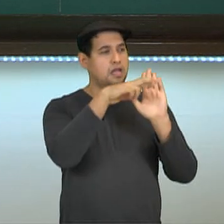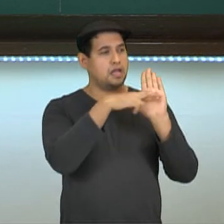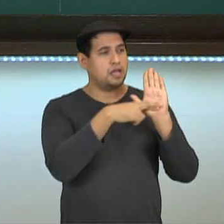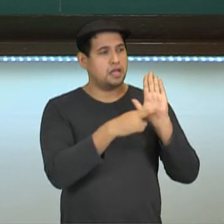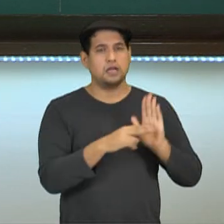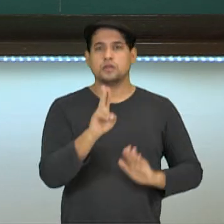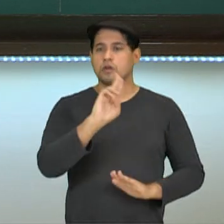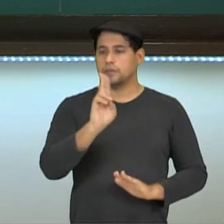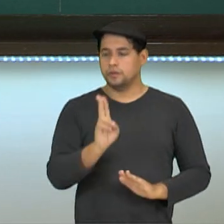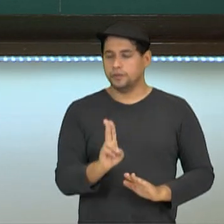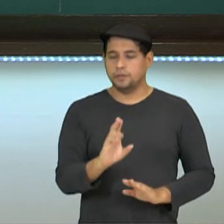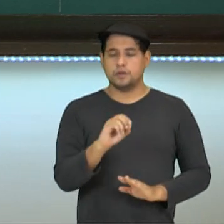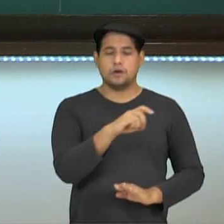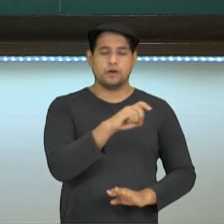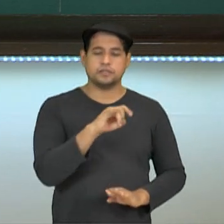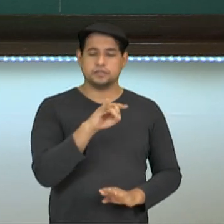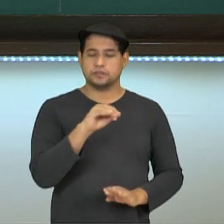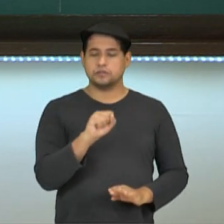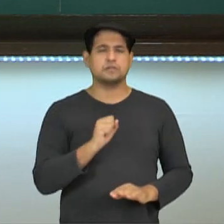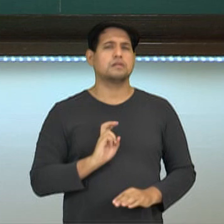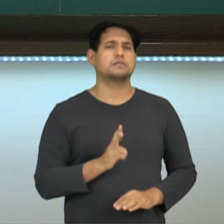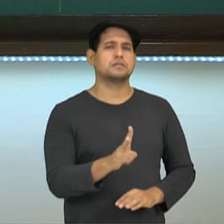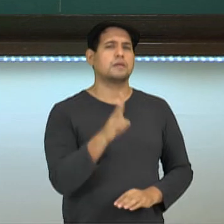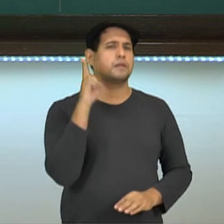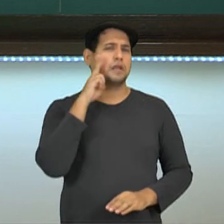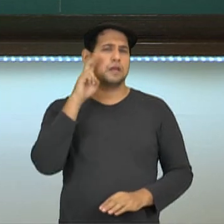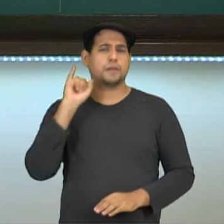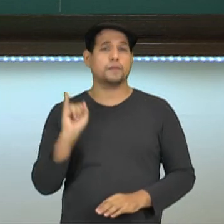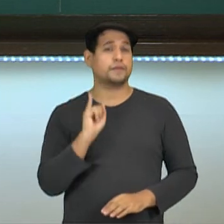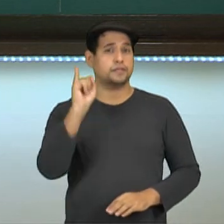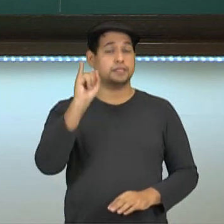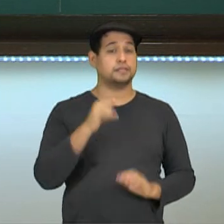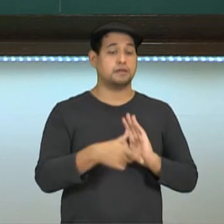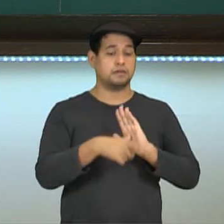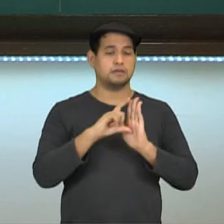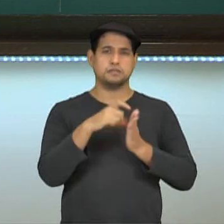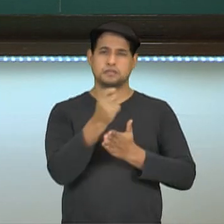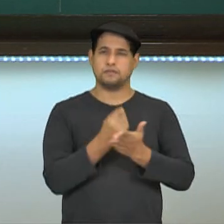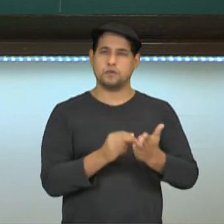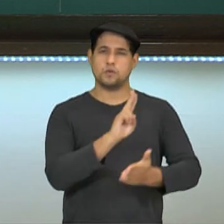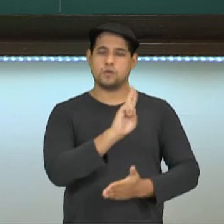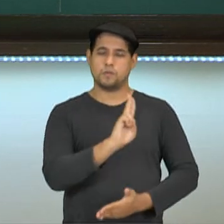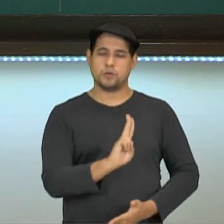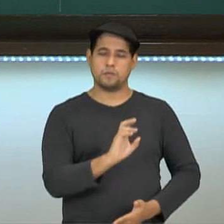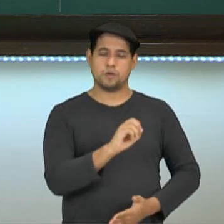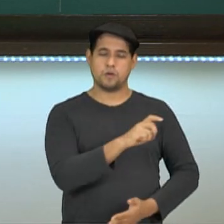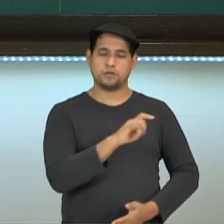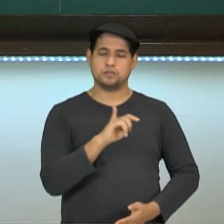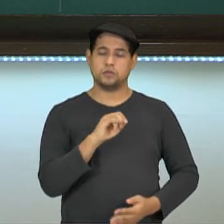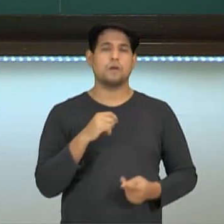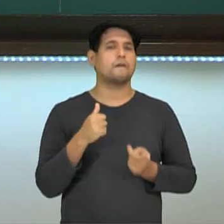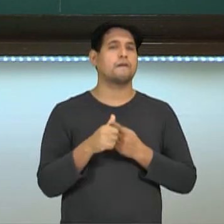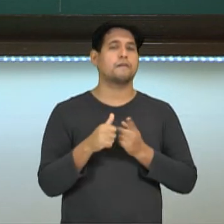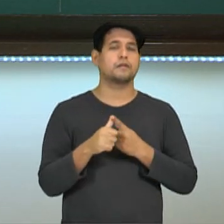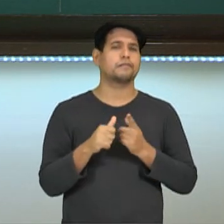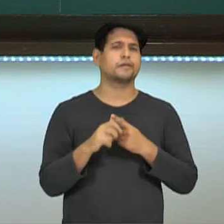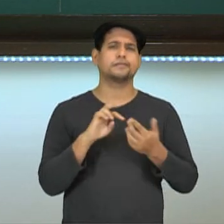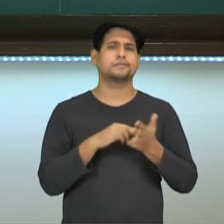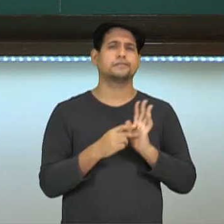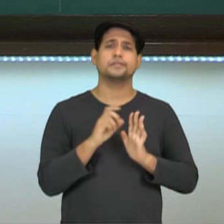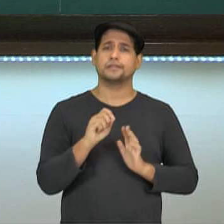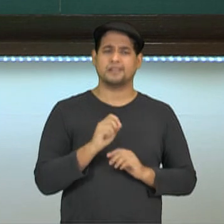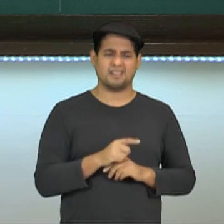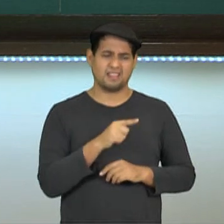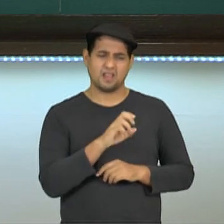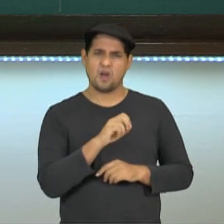para nomear óxidos. Então, sempre lembre, antes de você escrever nome de um óxido, primeiro ponto é: